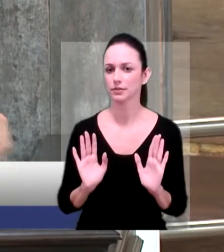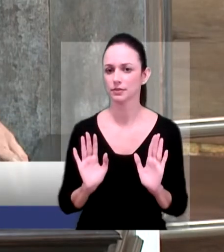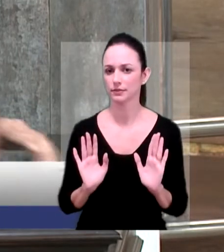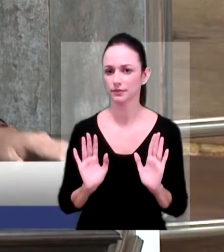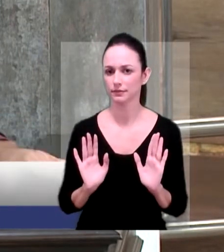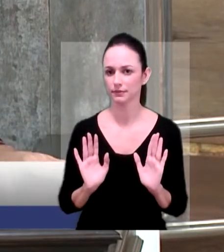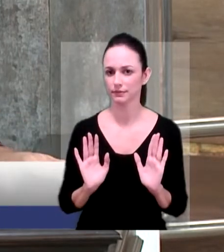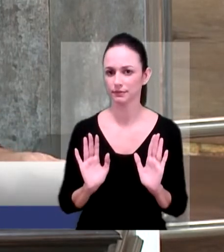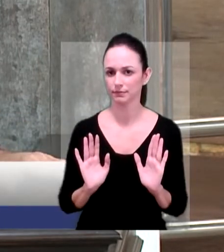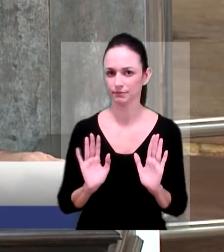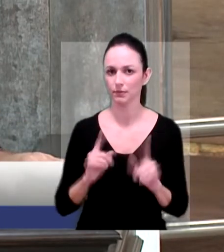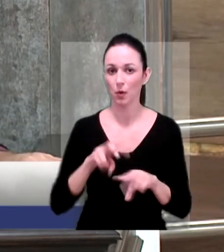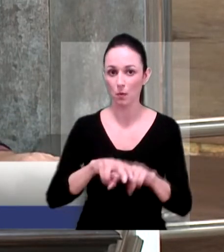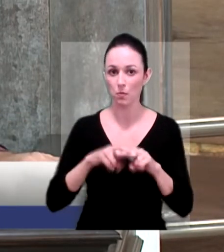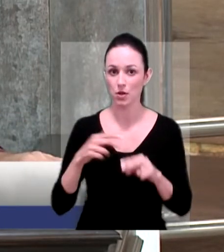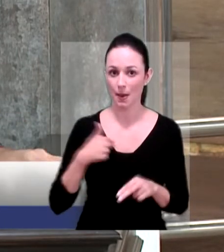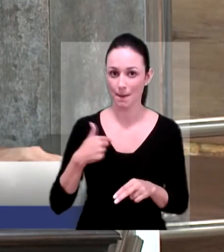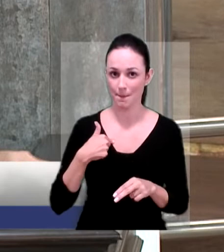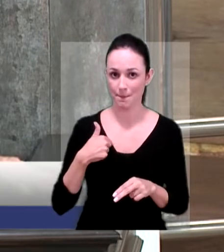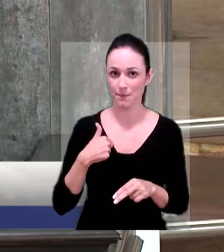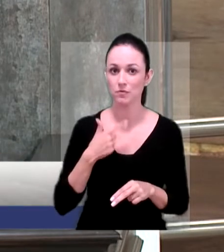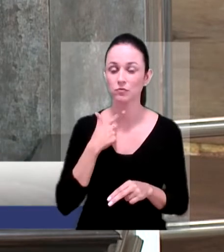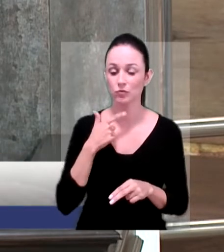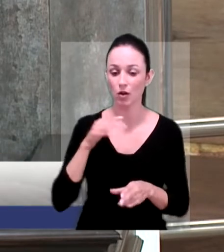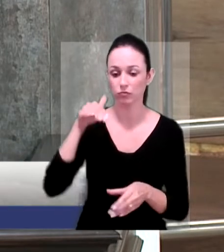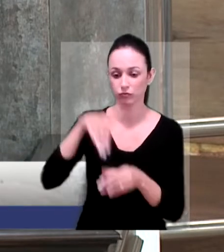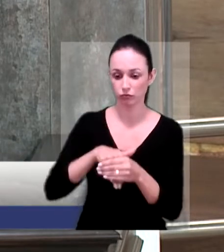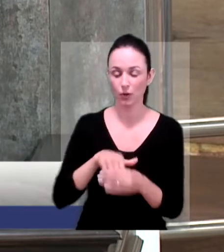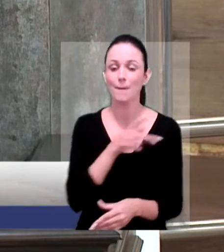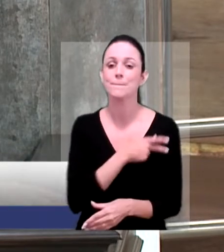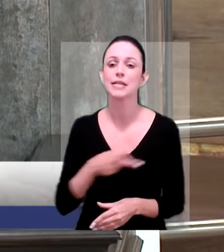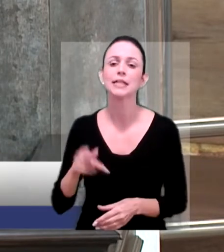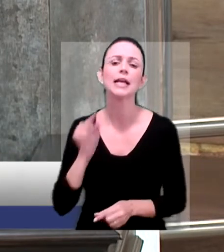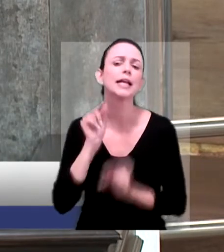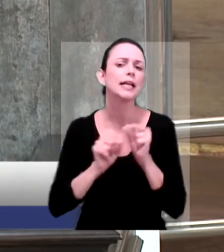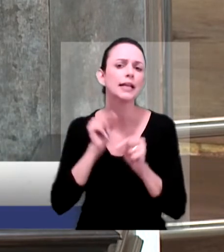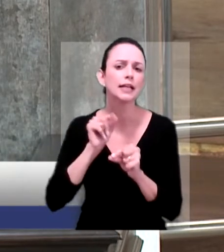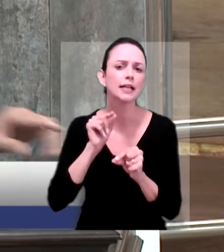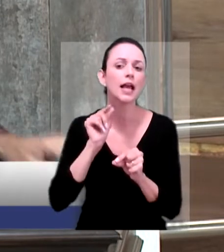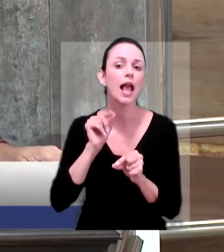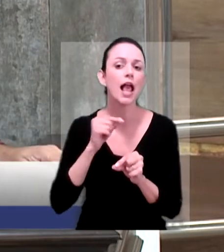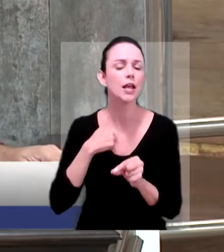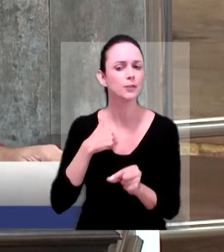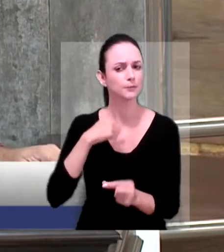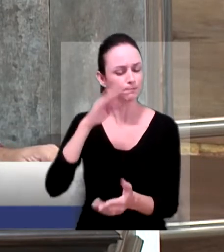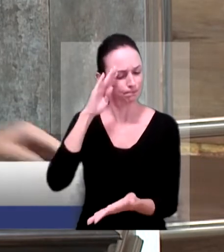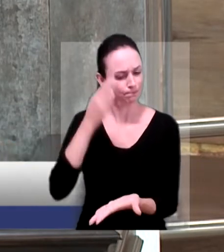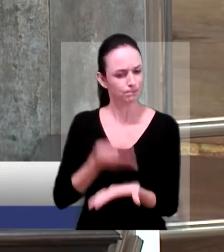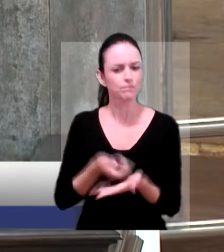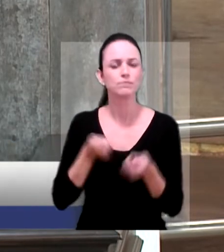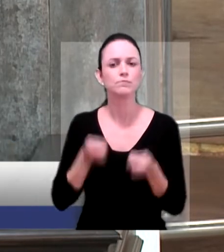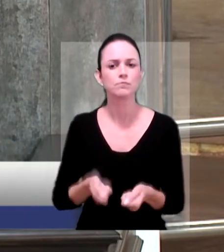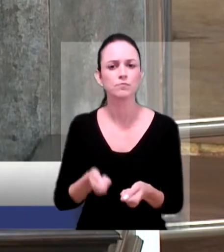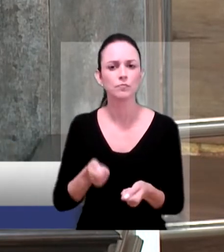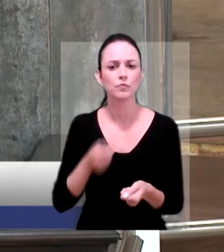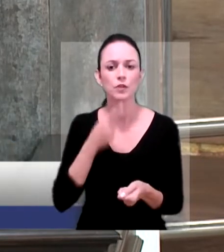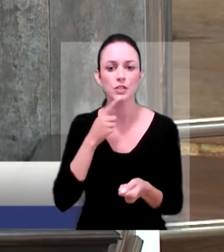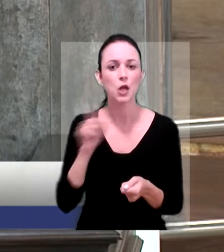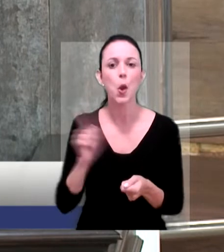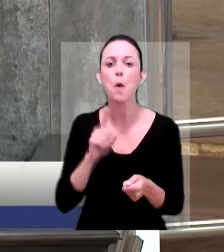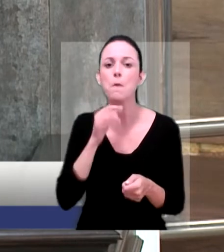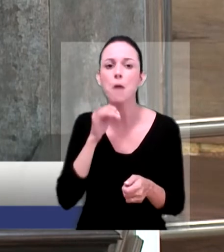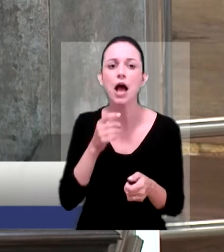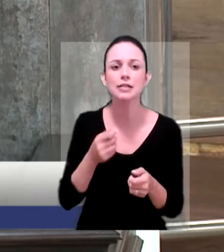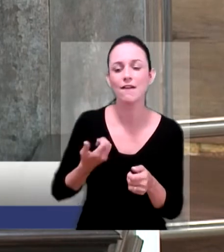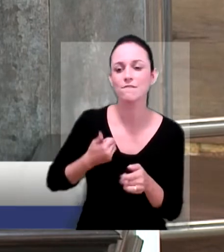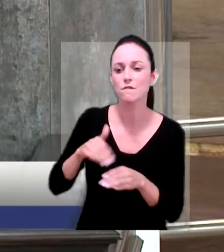minha candidatura à presidência nessa casa foi com uma convicção. A convicção de que os poderes não podem estar aparelhados. Não veja isso, presidente.